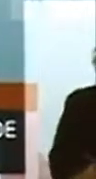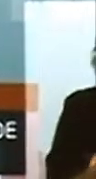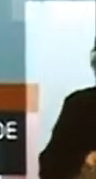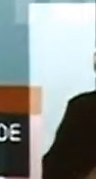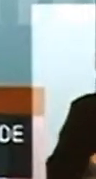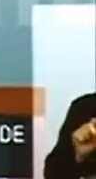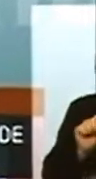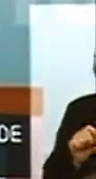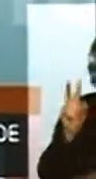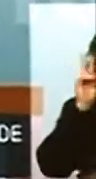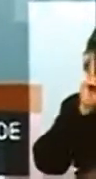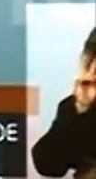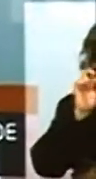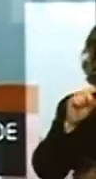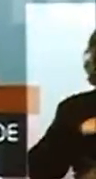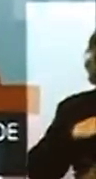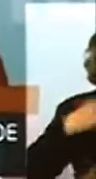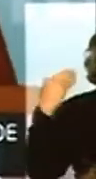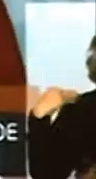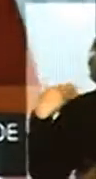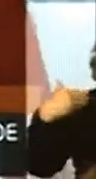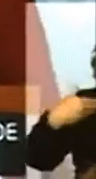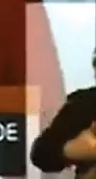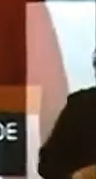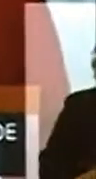em relação ao que vem acontecendo